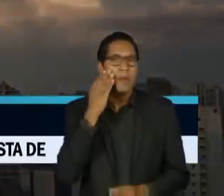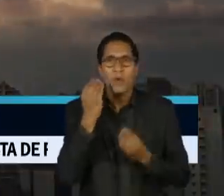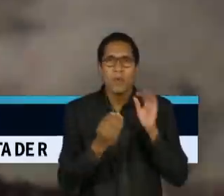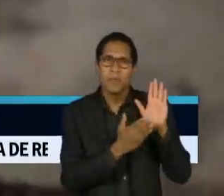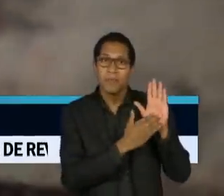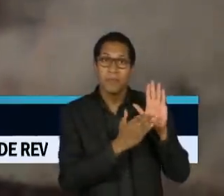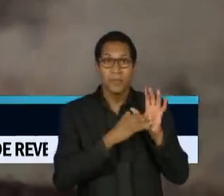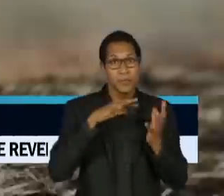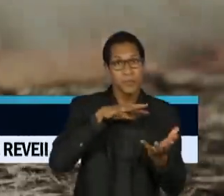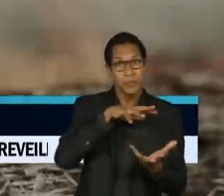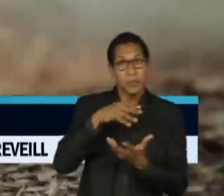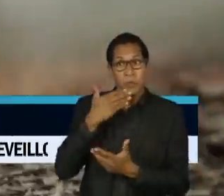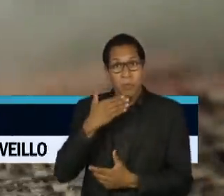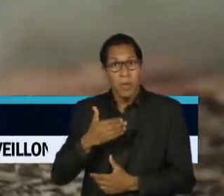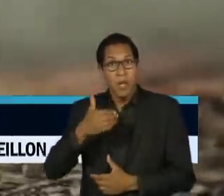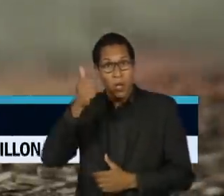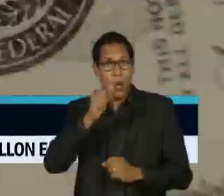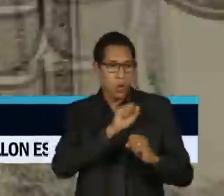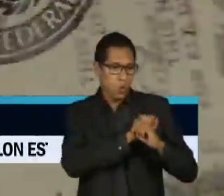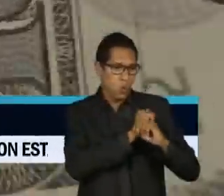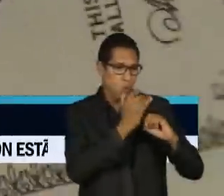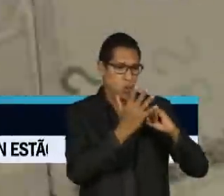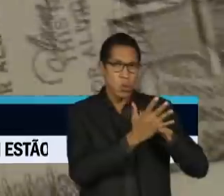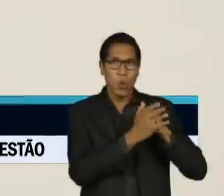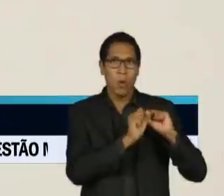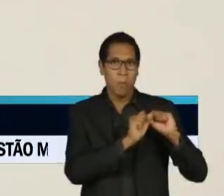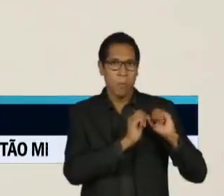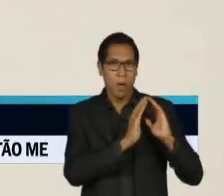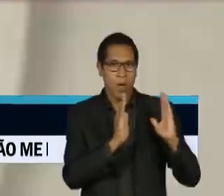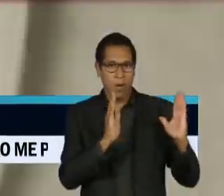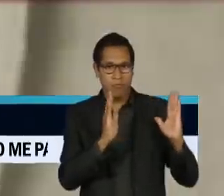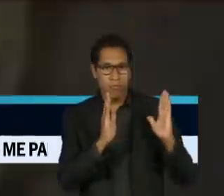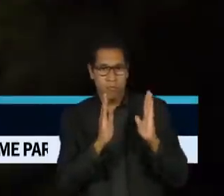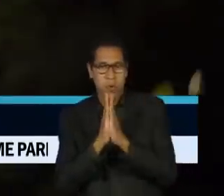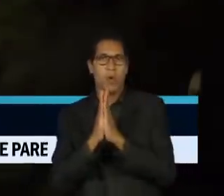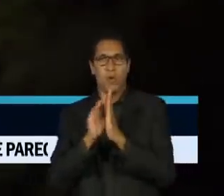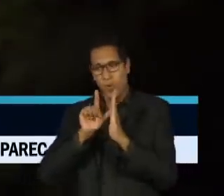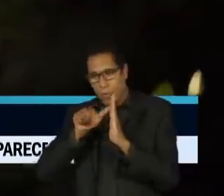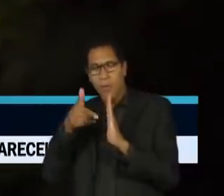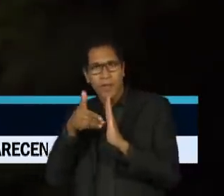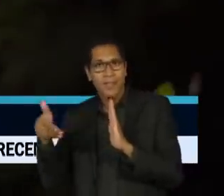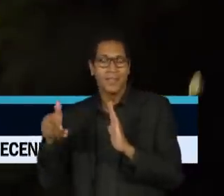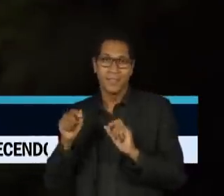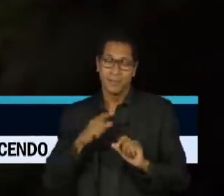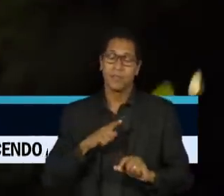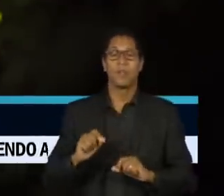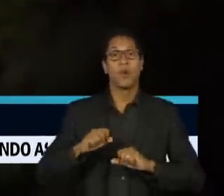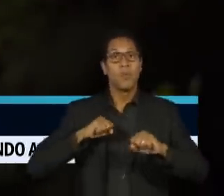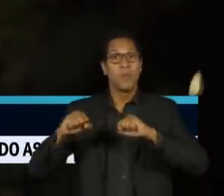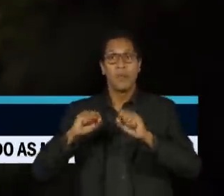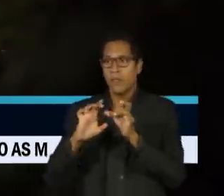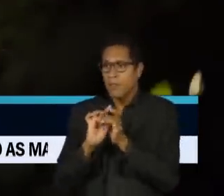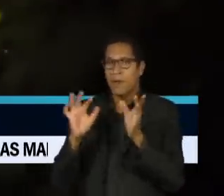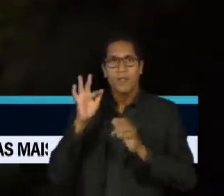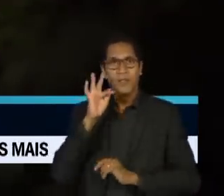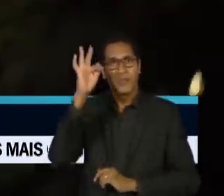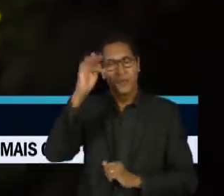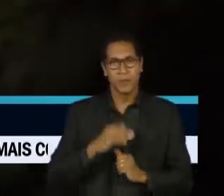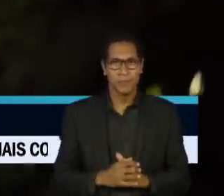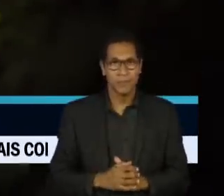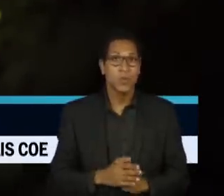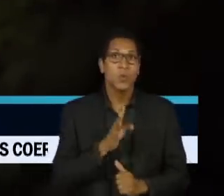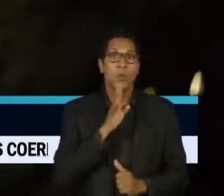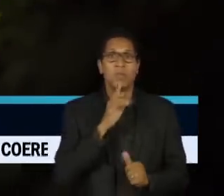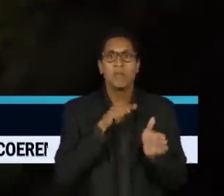melhor pós-pandemia, reunidas pelo movimento Liberte o Futuro. Você acompanha também a pesquisa que descobriu